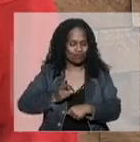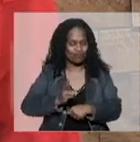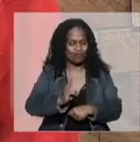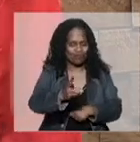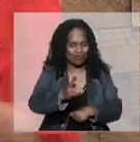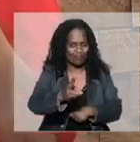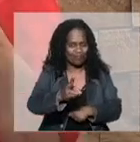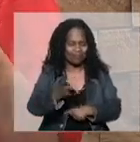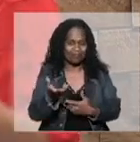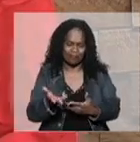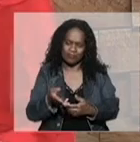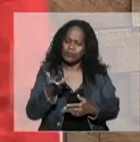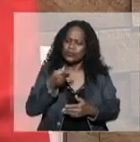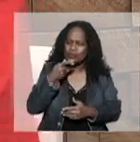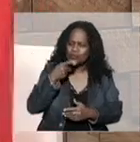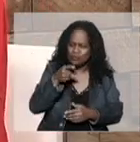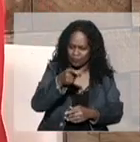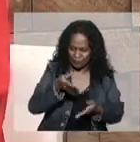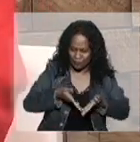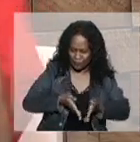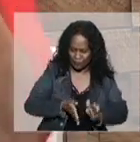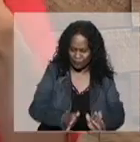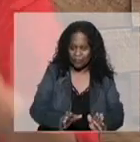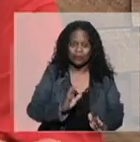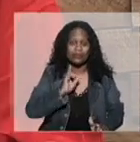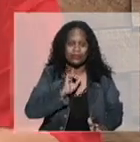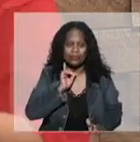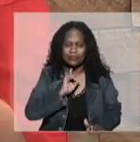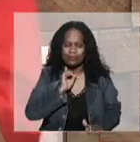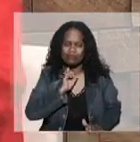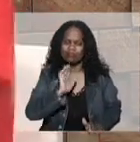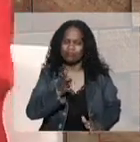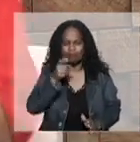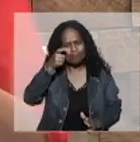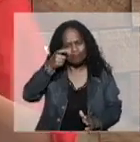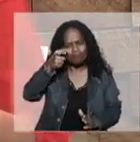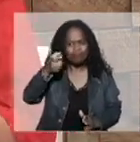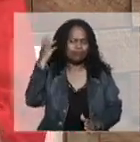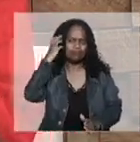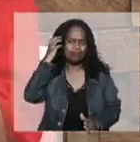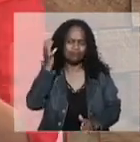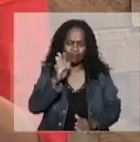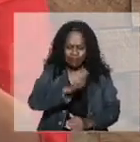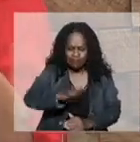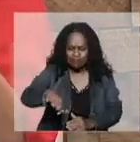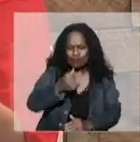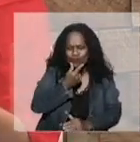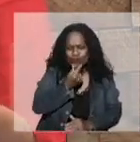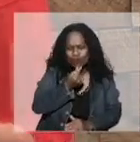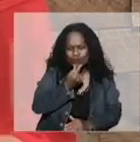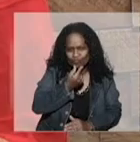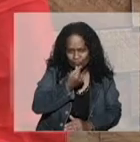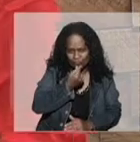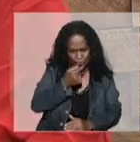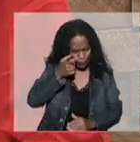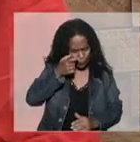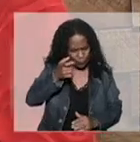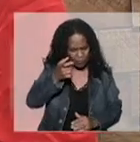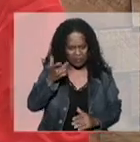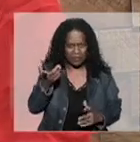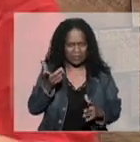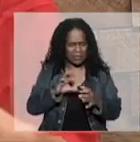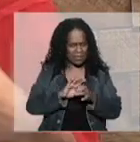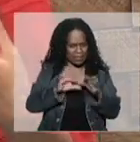maratona. Claro. Mas, como eu disse, você nasceu em Ponte Nova, Minas Gerais, e já despertava interesse pelo rádio garoto, menino. Isso foi um